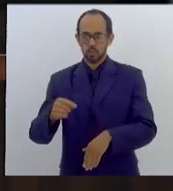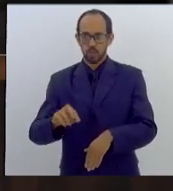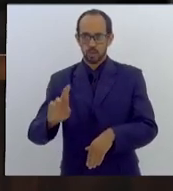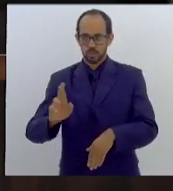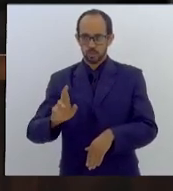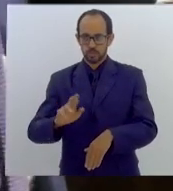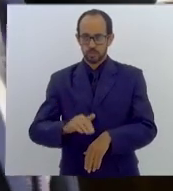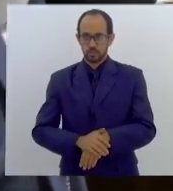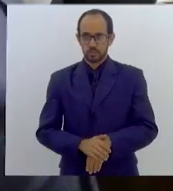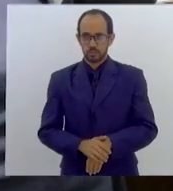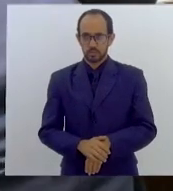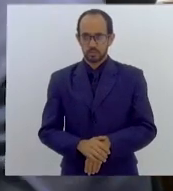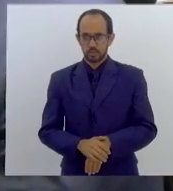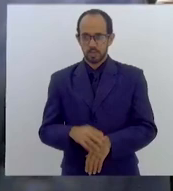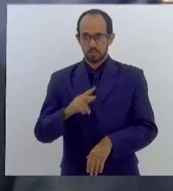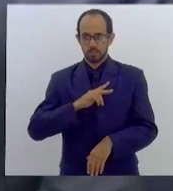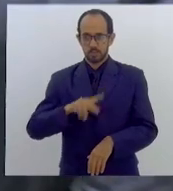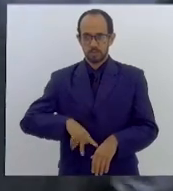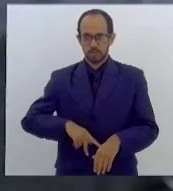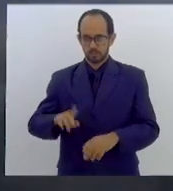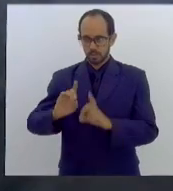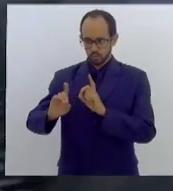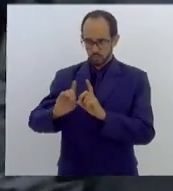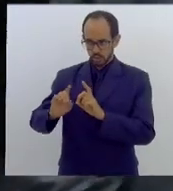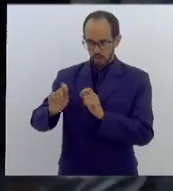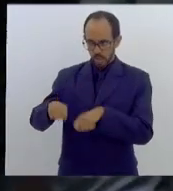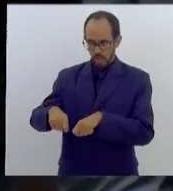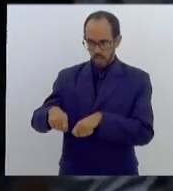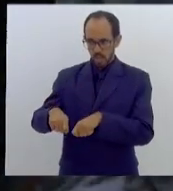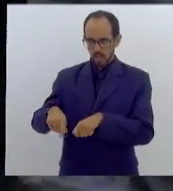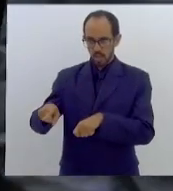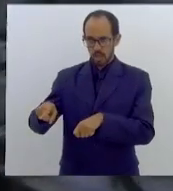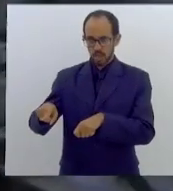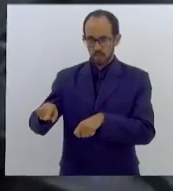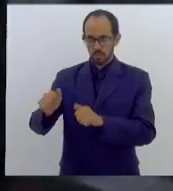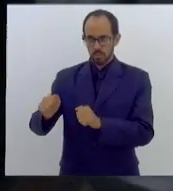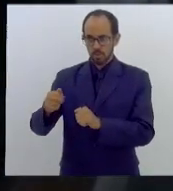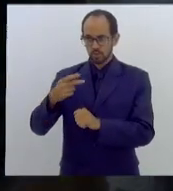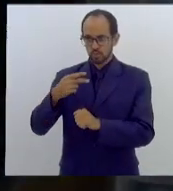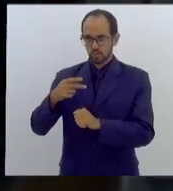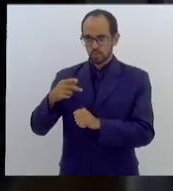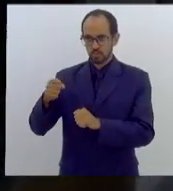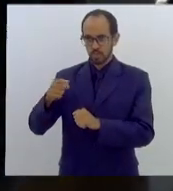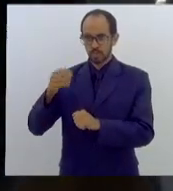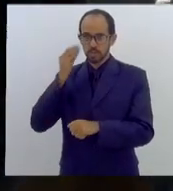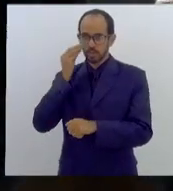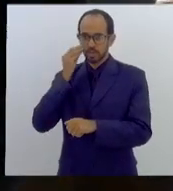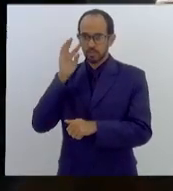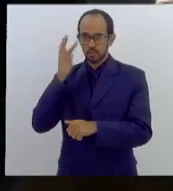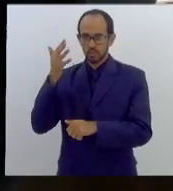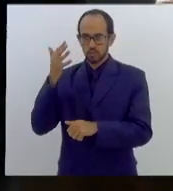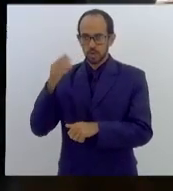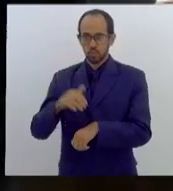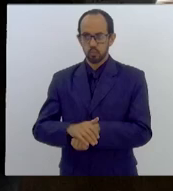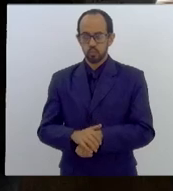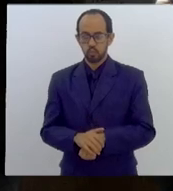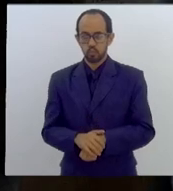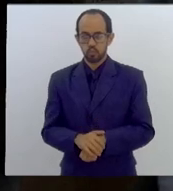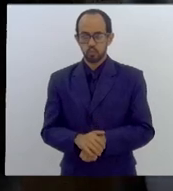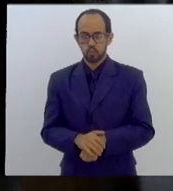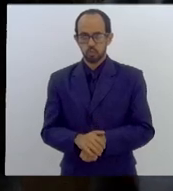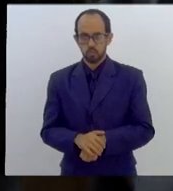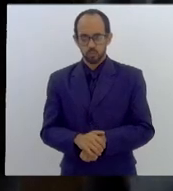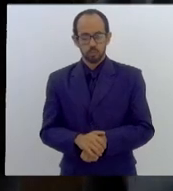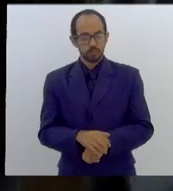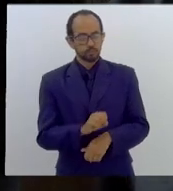discutir na comissão, se possível, não. Só para ponderar uma solução. O que deputado, o deputado Jorge.